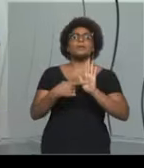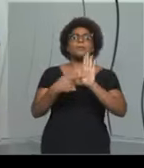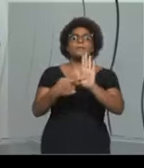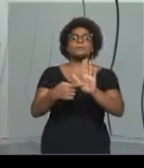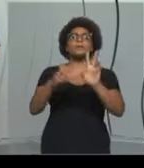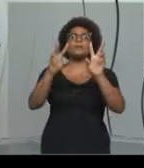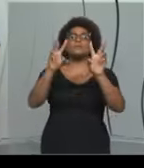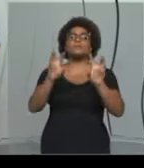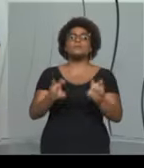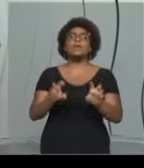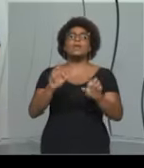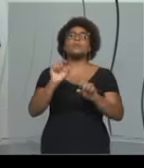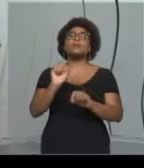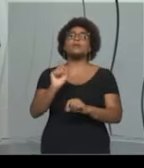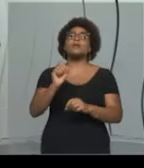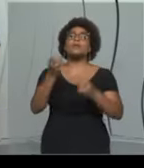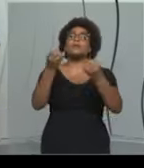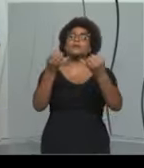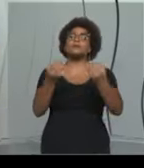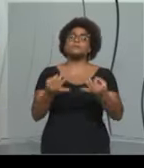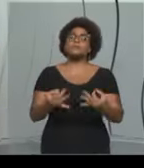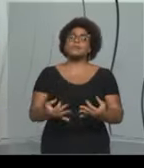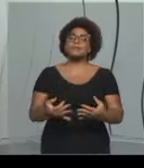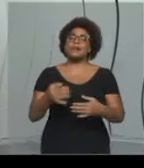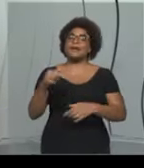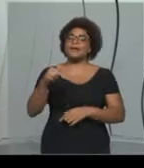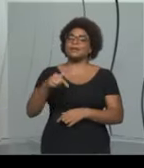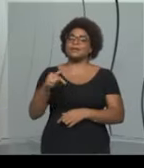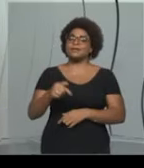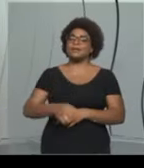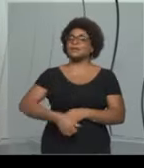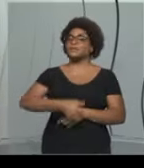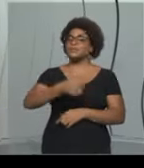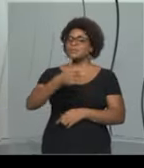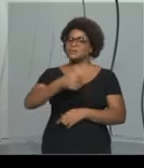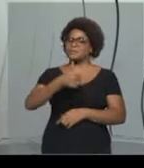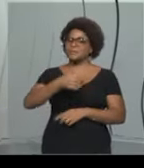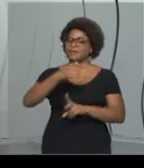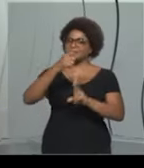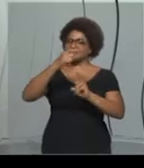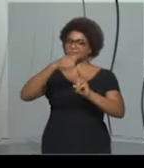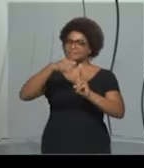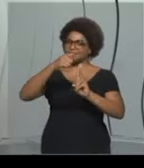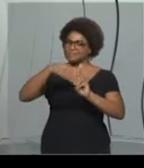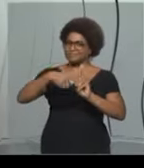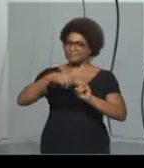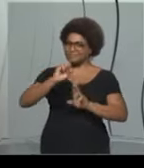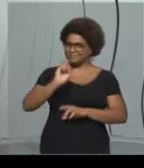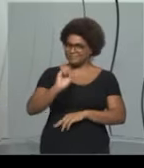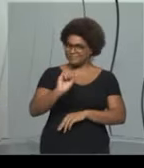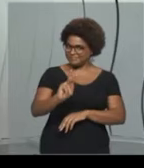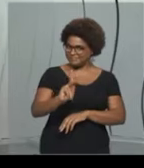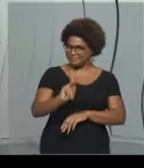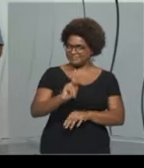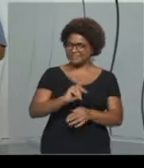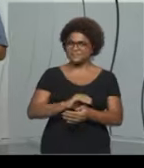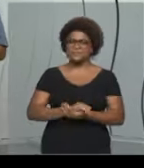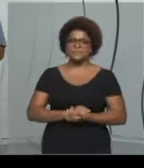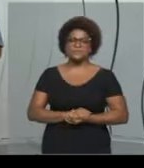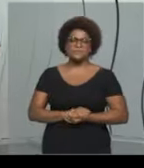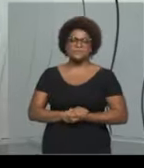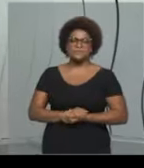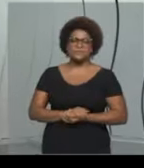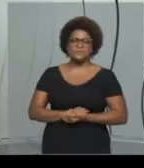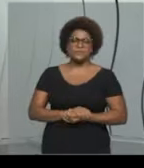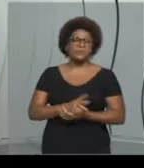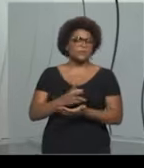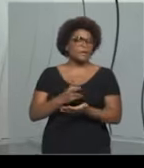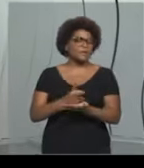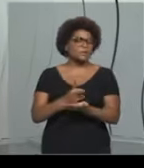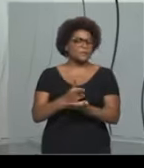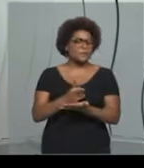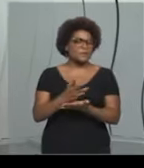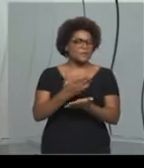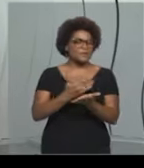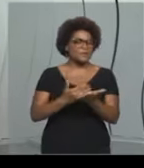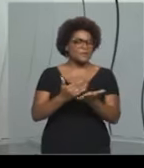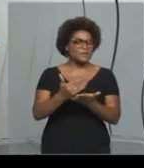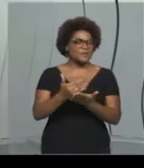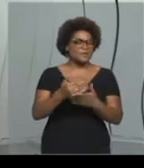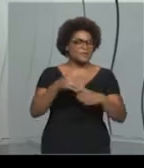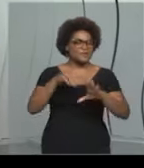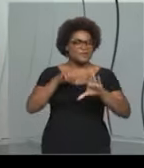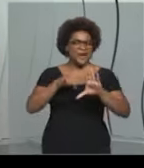serão abordados ao longo do primeiro bimestre. Correto? Eu costumo começar as aulas com uma saudação assim,